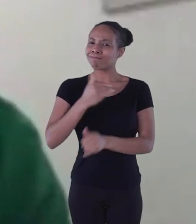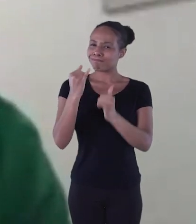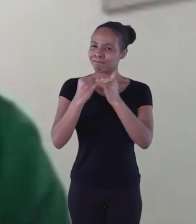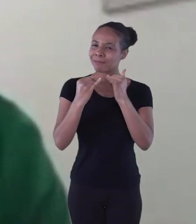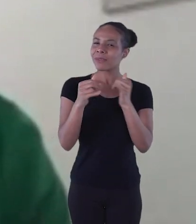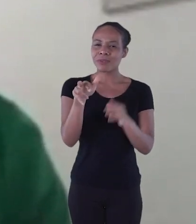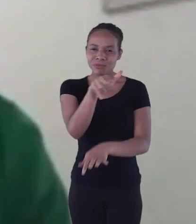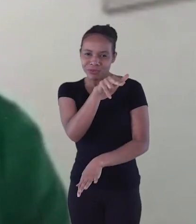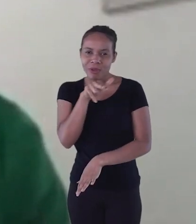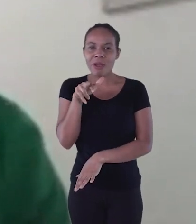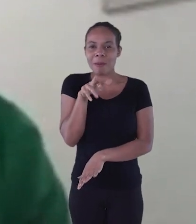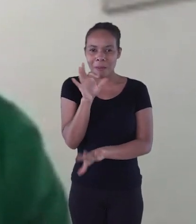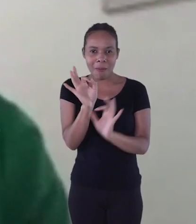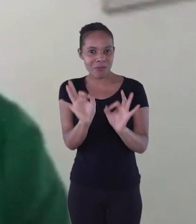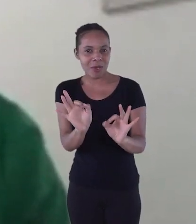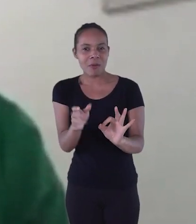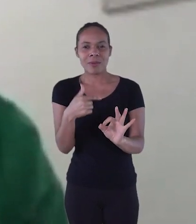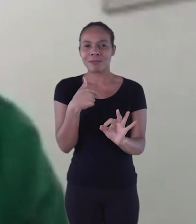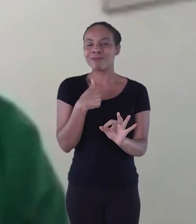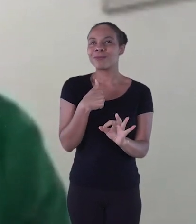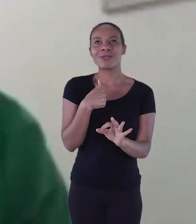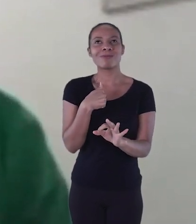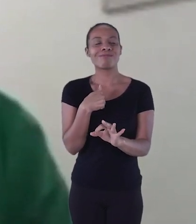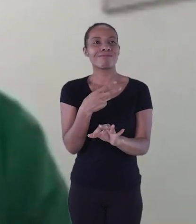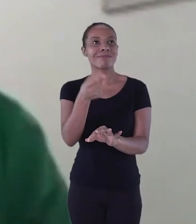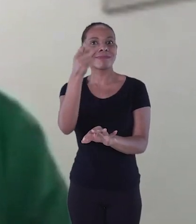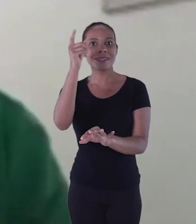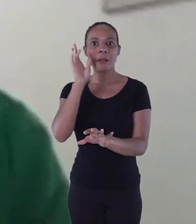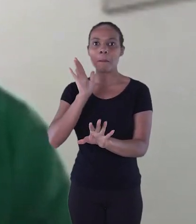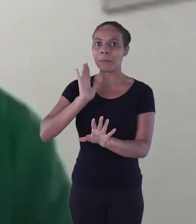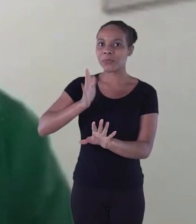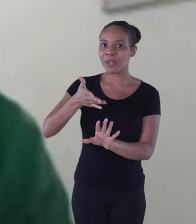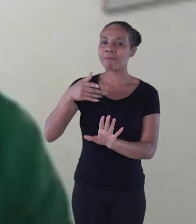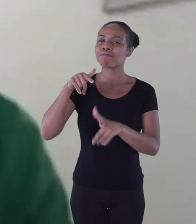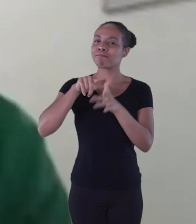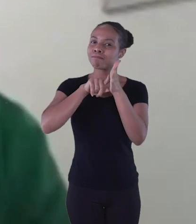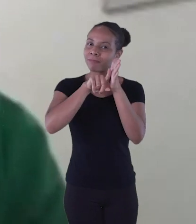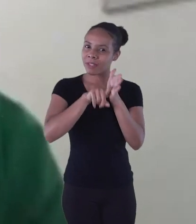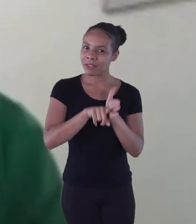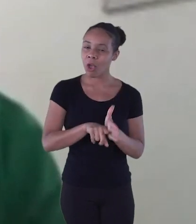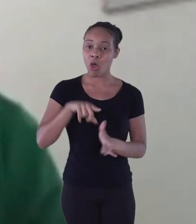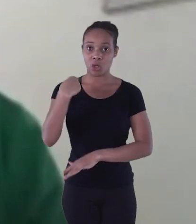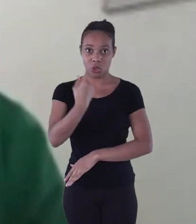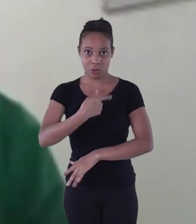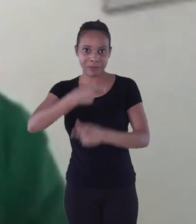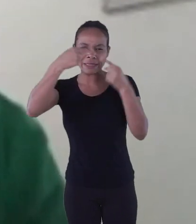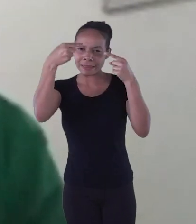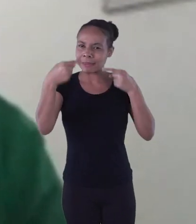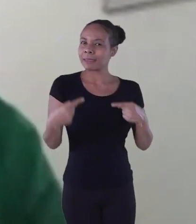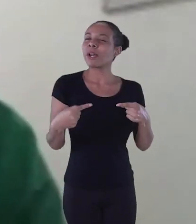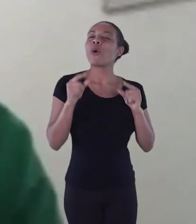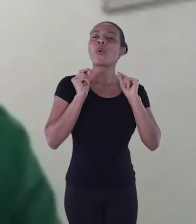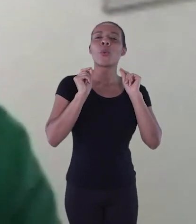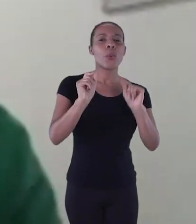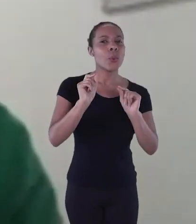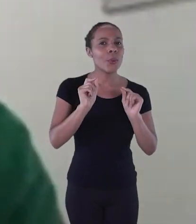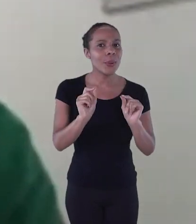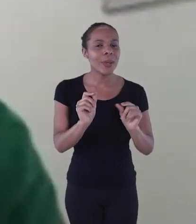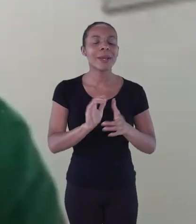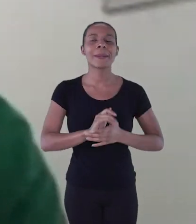aventura, né? A pesquisa, o tempo e a gente tinha um grande desafio. O grande desafio era